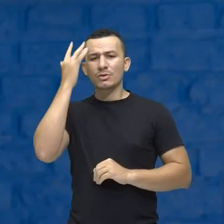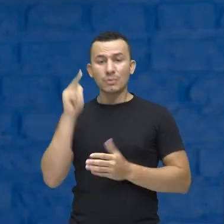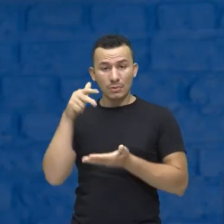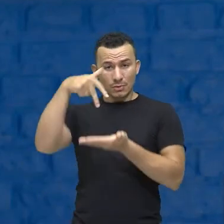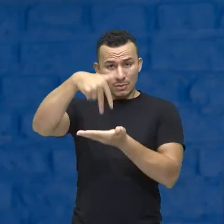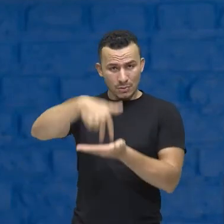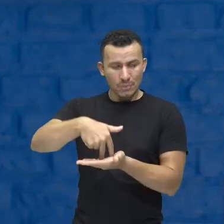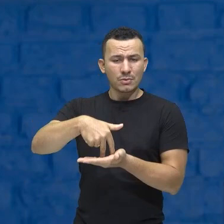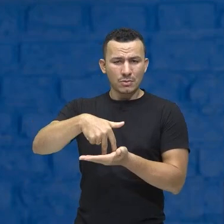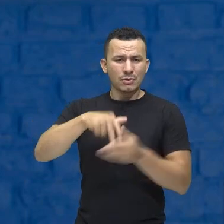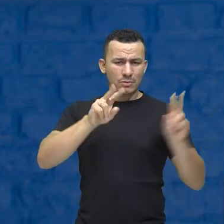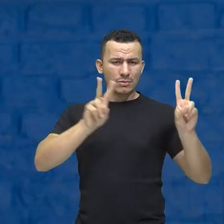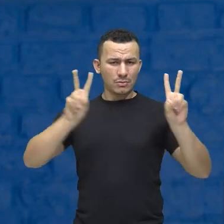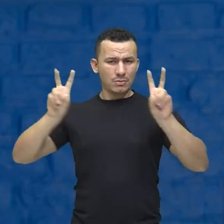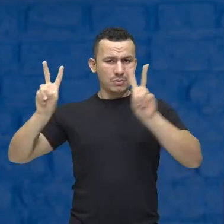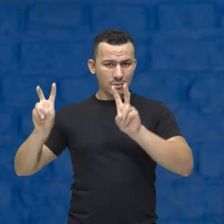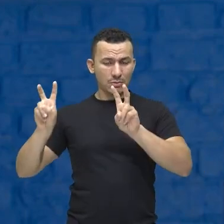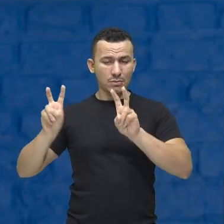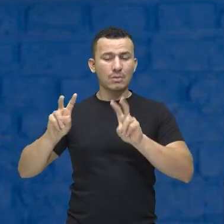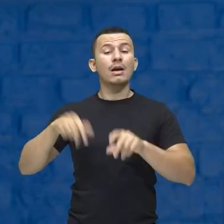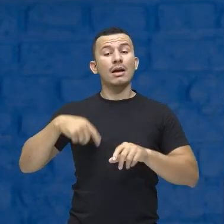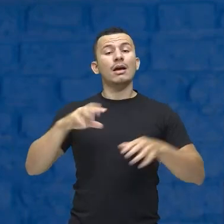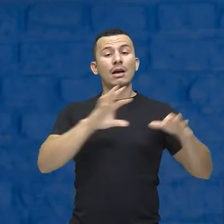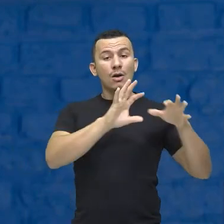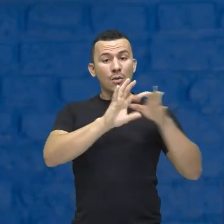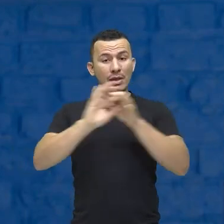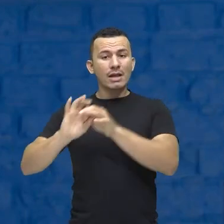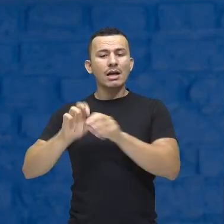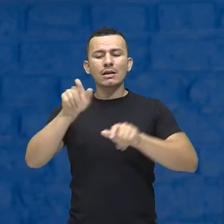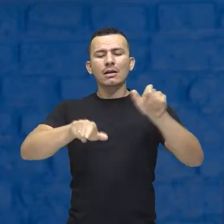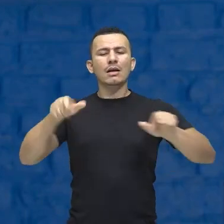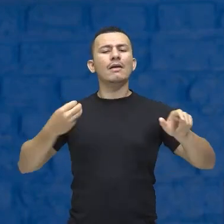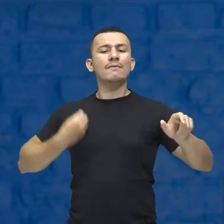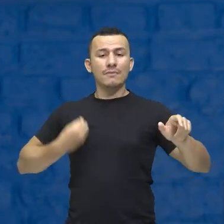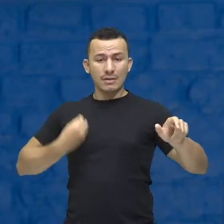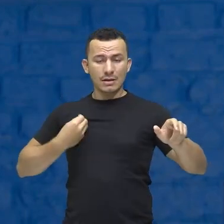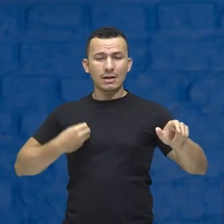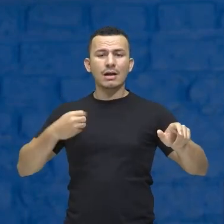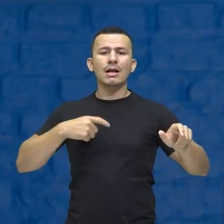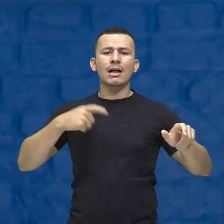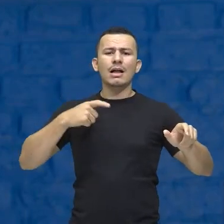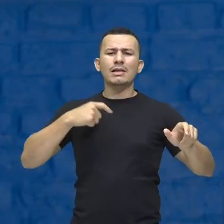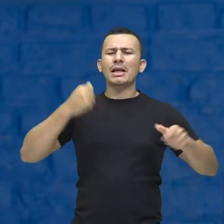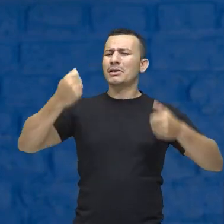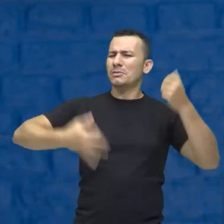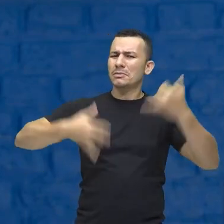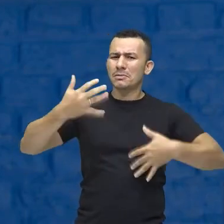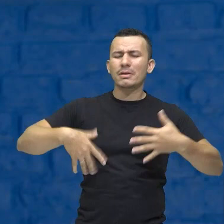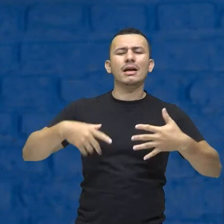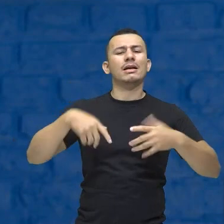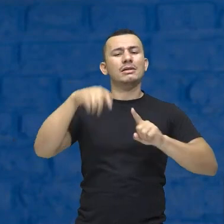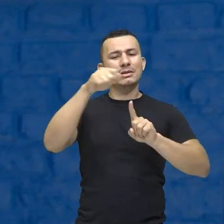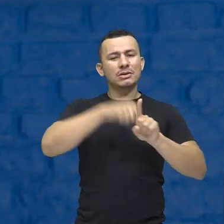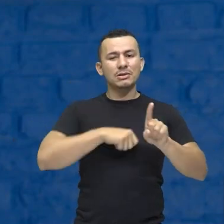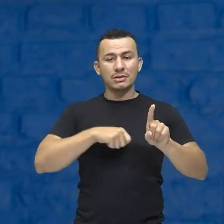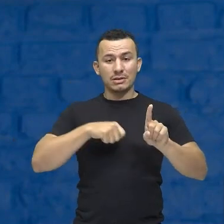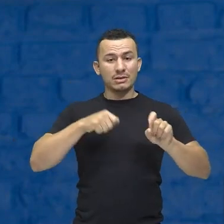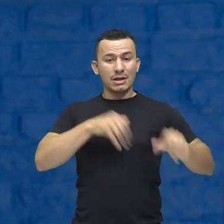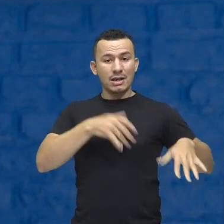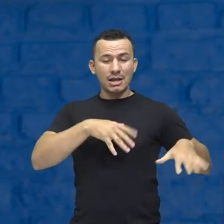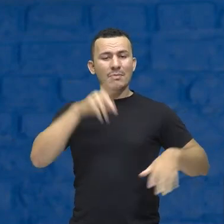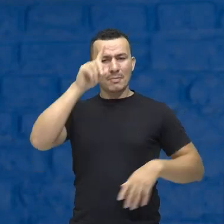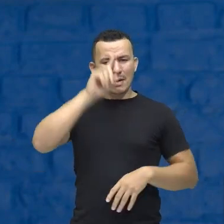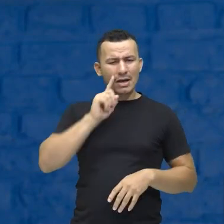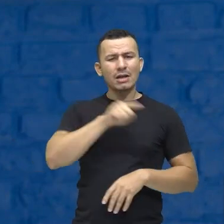outras relações, né? Por isso a campanha Conectando Vidas, que também vai trazer, né? Ela vem ali acompanhada da campanha do Setembro Amarelo. Então, você